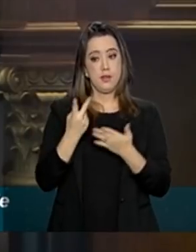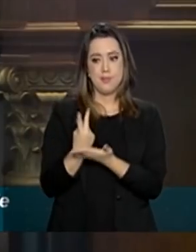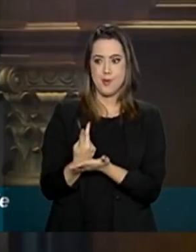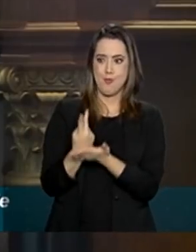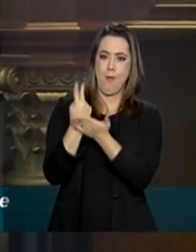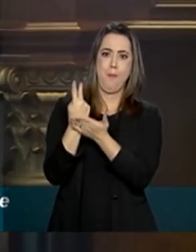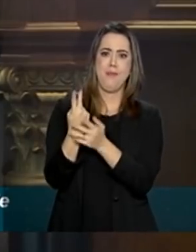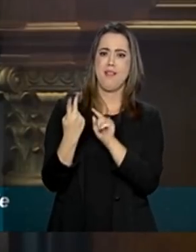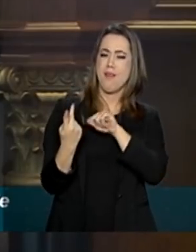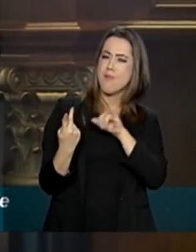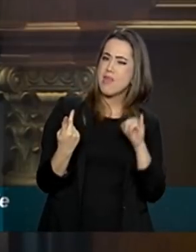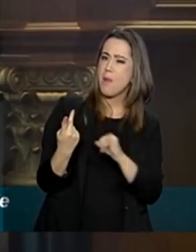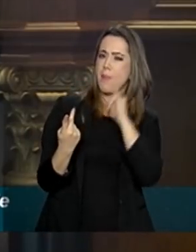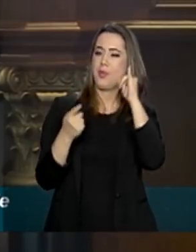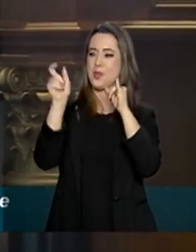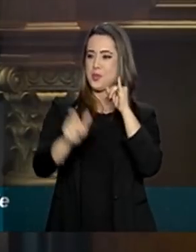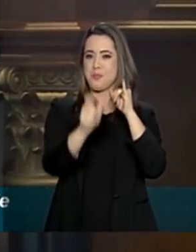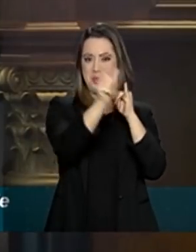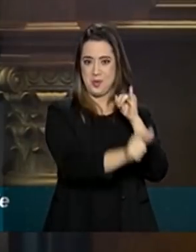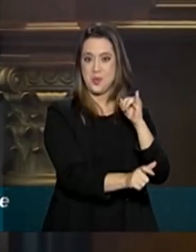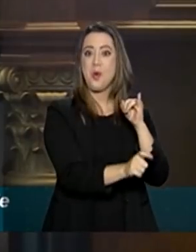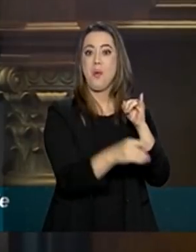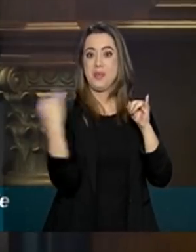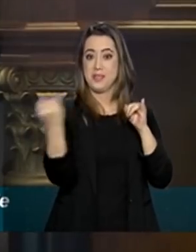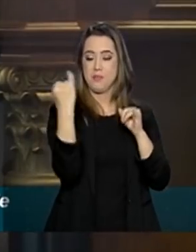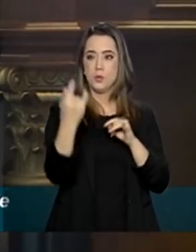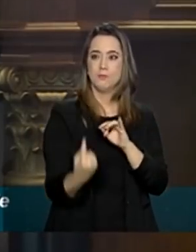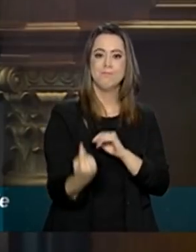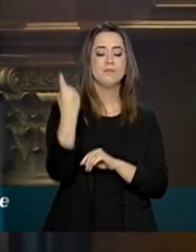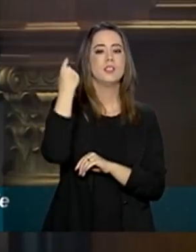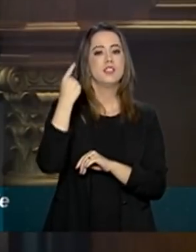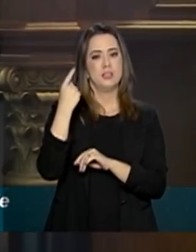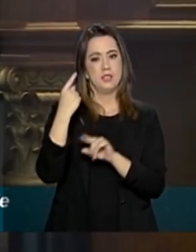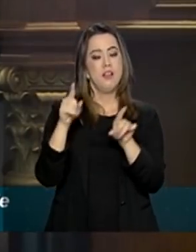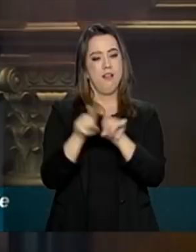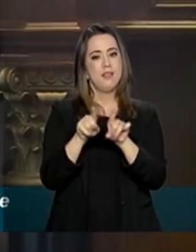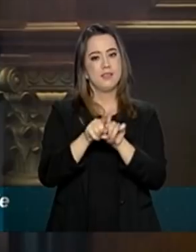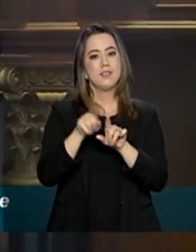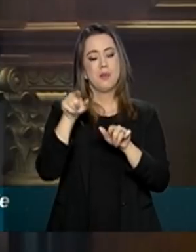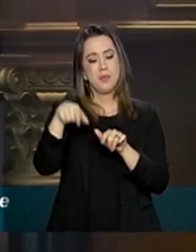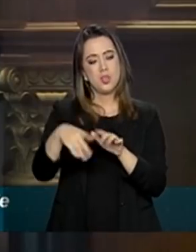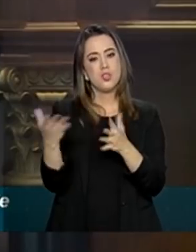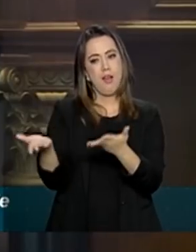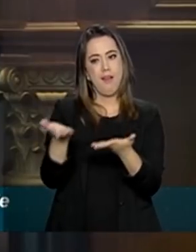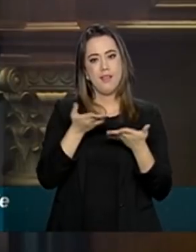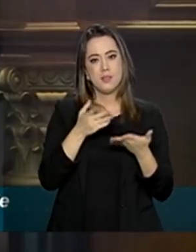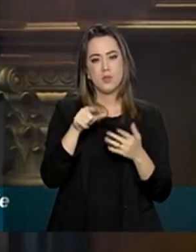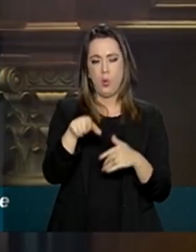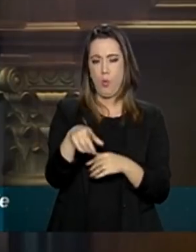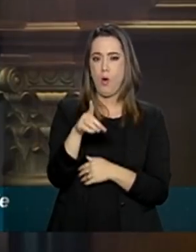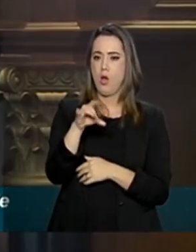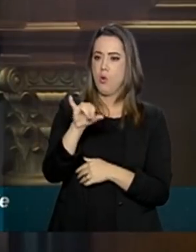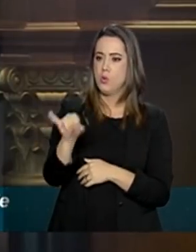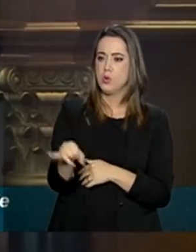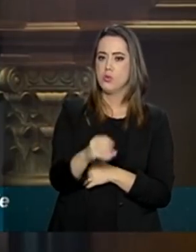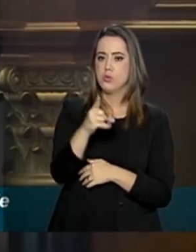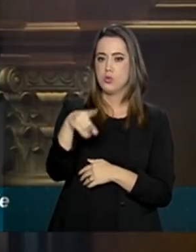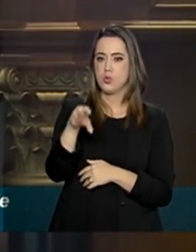como esse, onde pessoas ilustres no passado já receberam, como um presente aqui o João Dória.